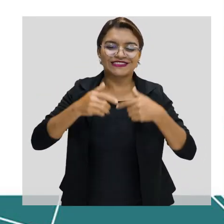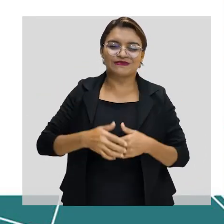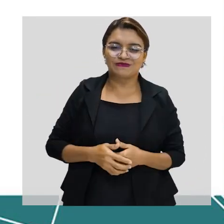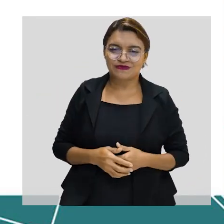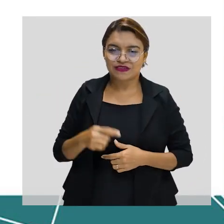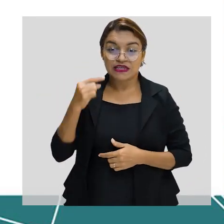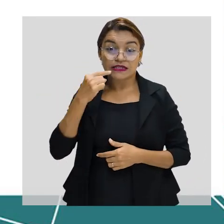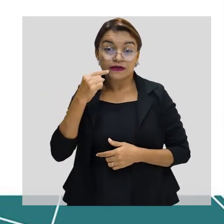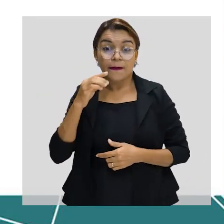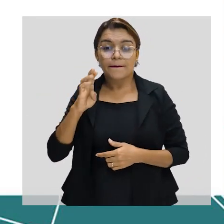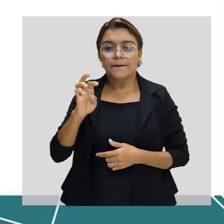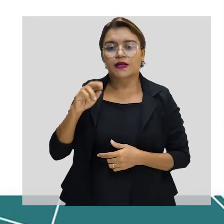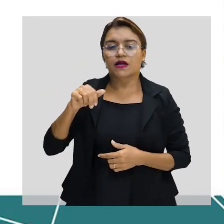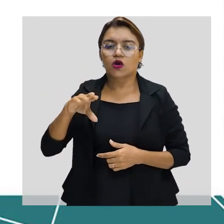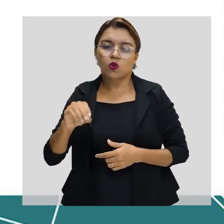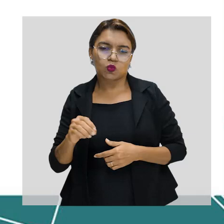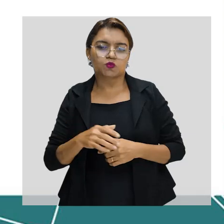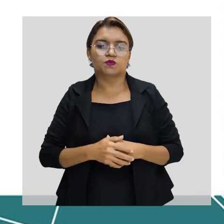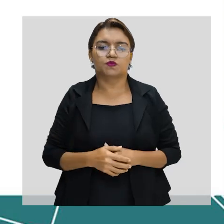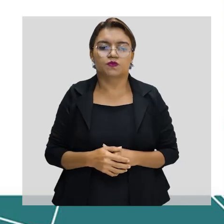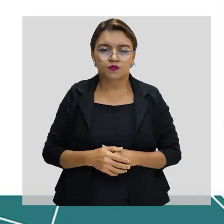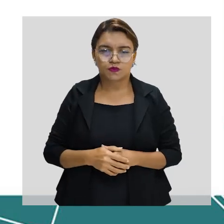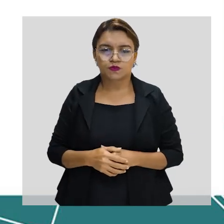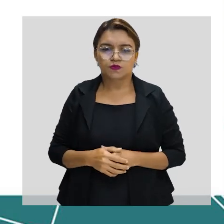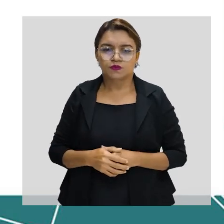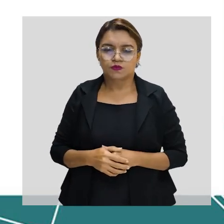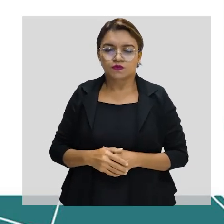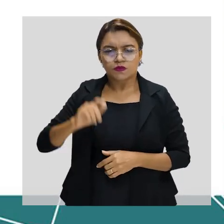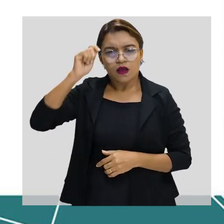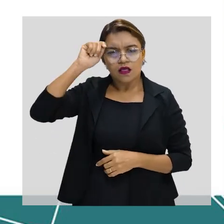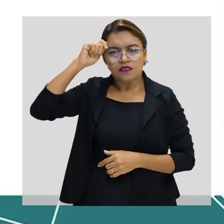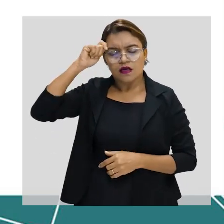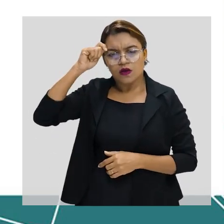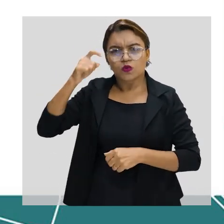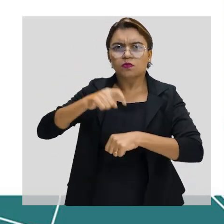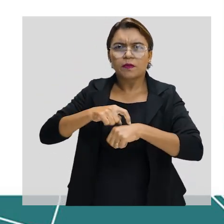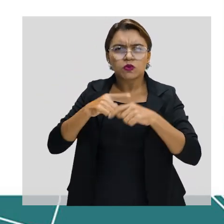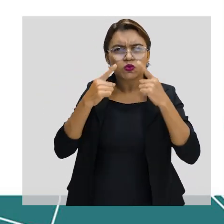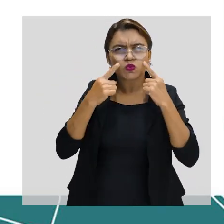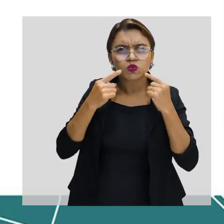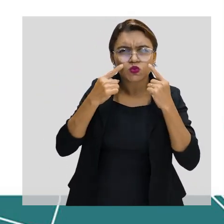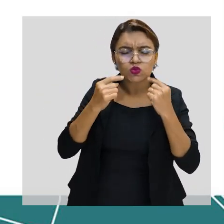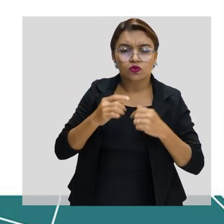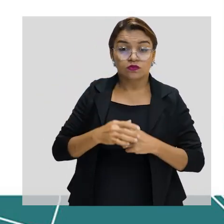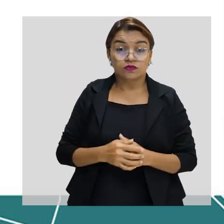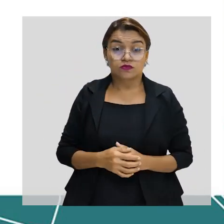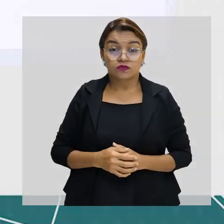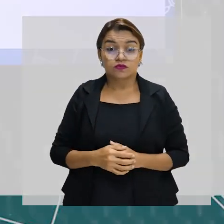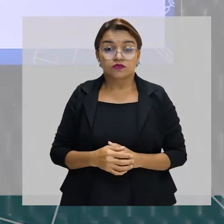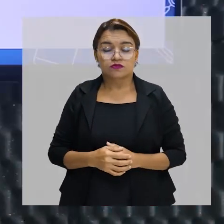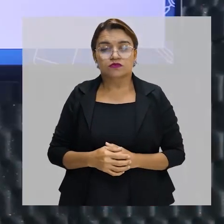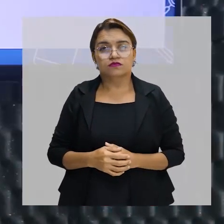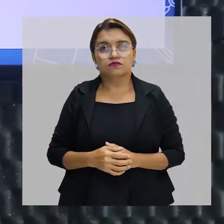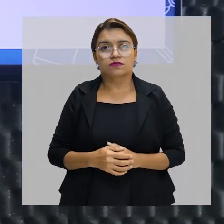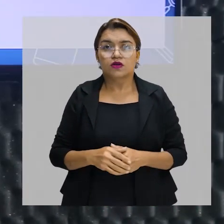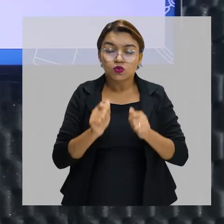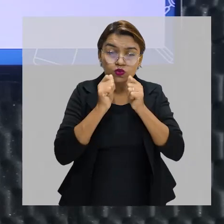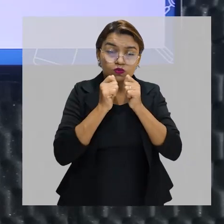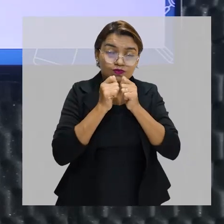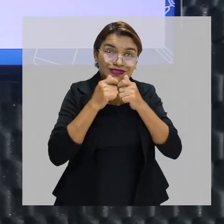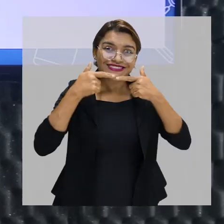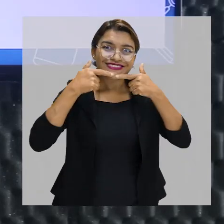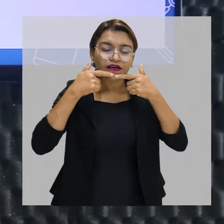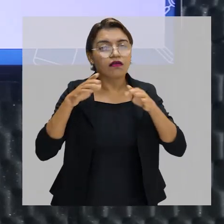branco. Negro no meu pranto. Negro e pronto. Quer dizer que eu tenho o sorriso e também tenho o